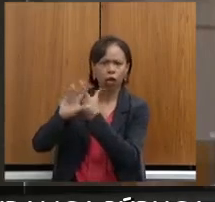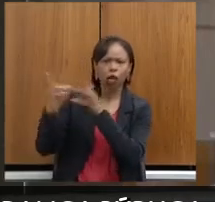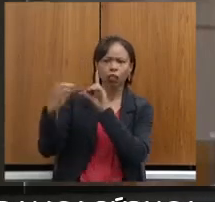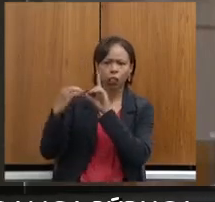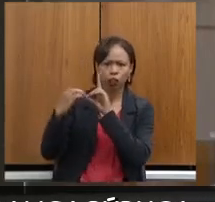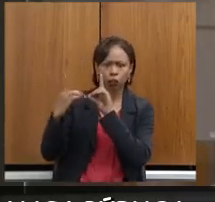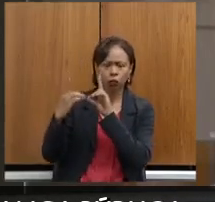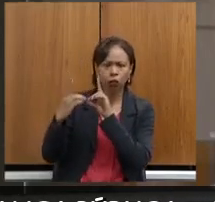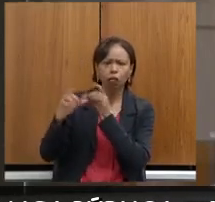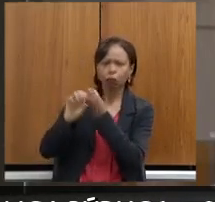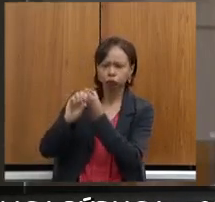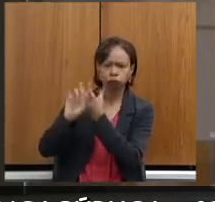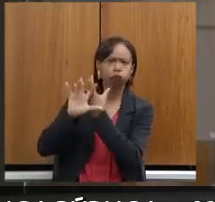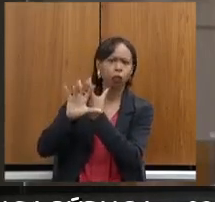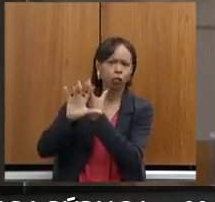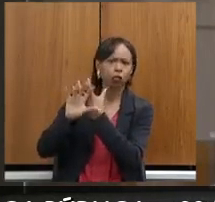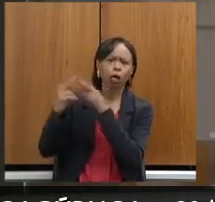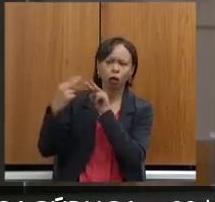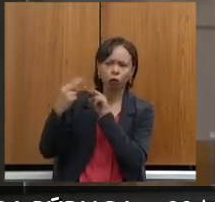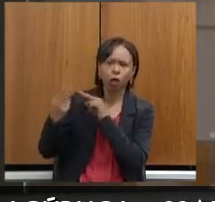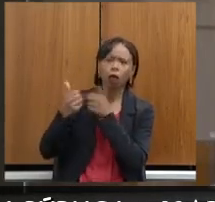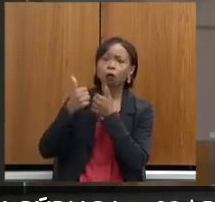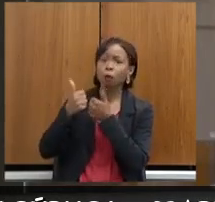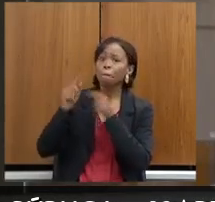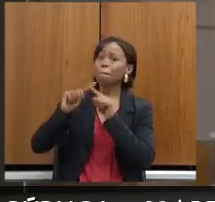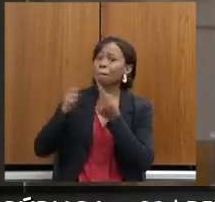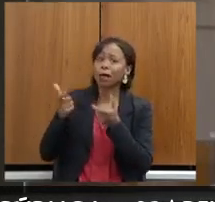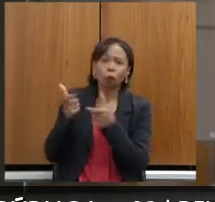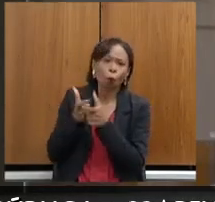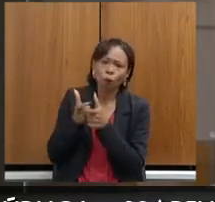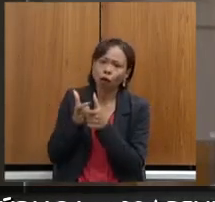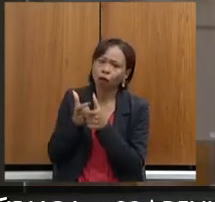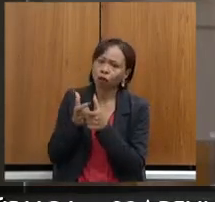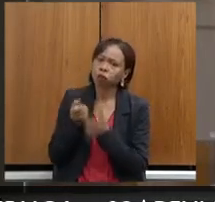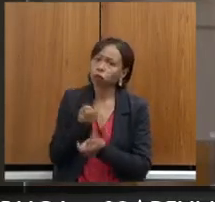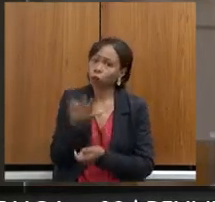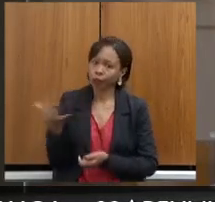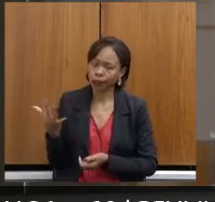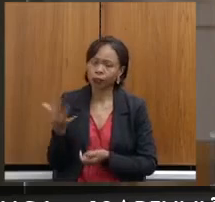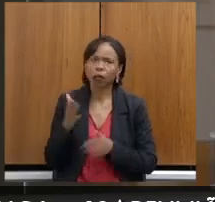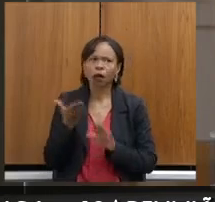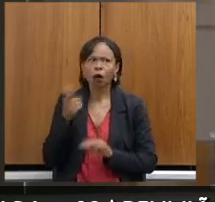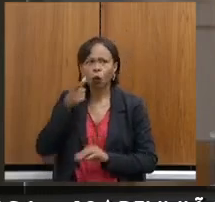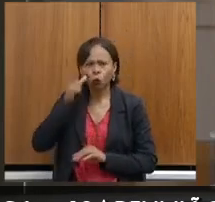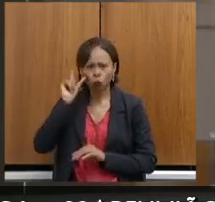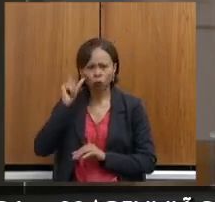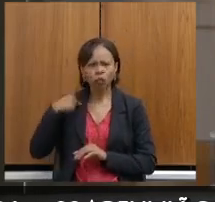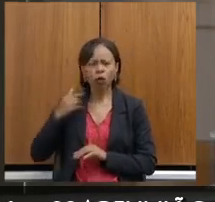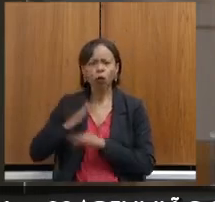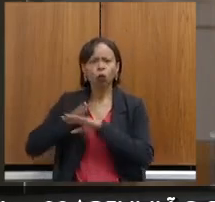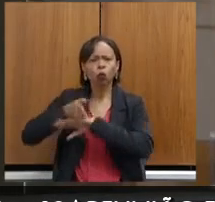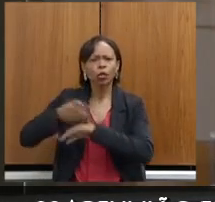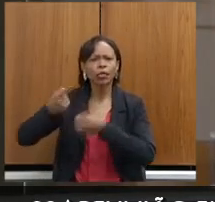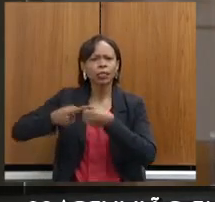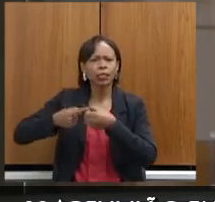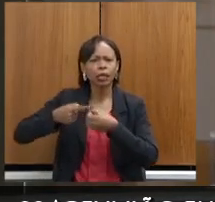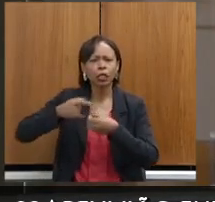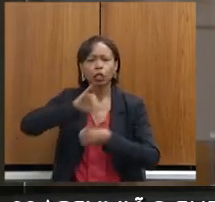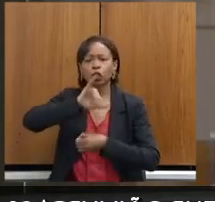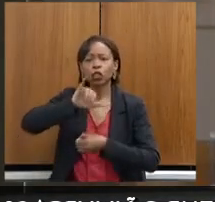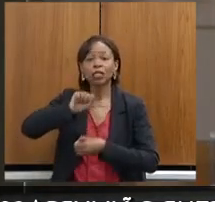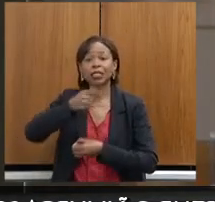né o número vai continuar sendo extremamente insuficiente Ontem mesmo eu estive na cidade de São João